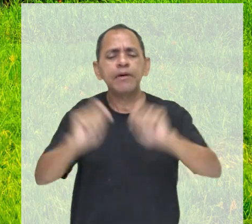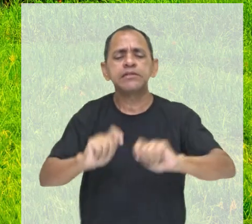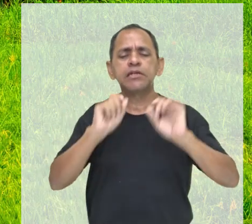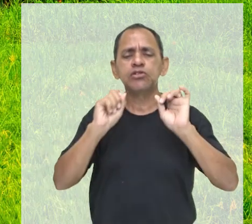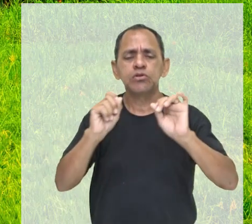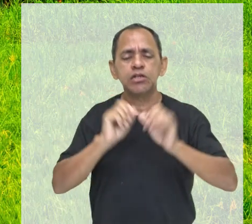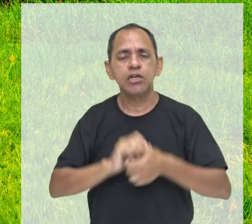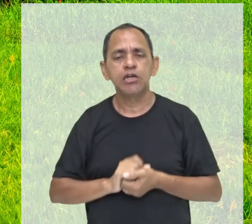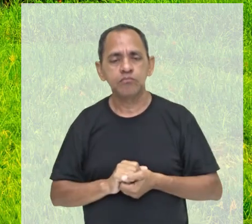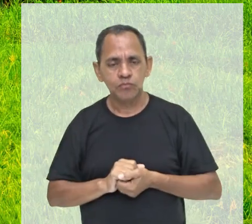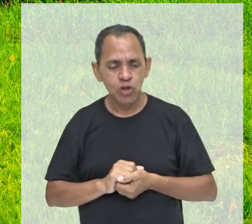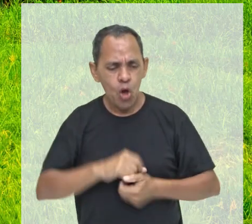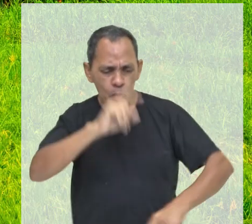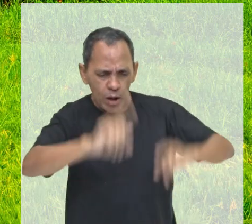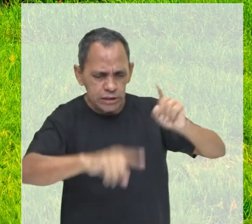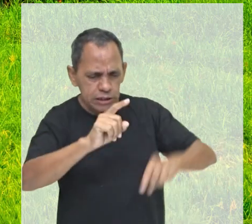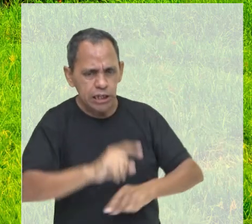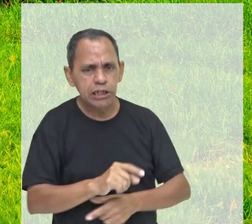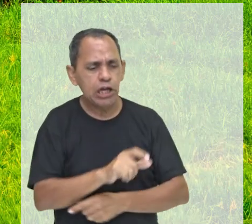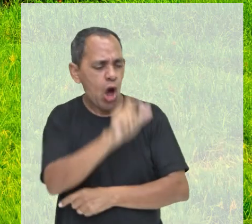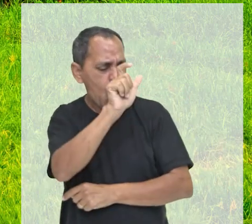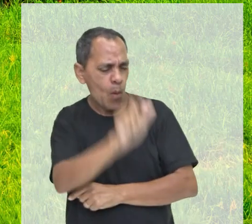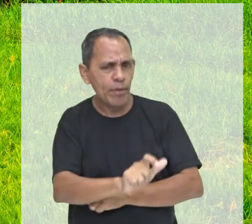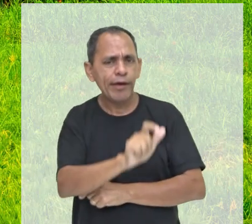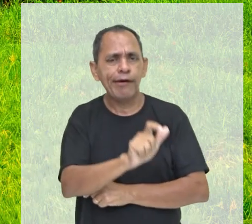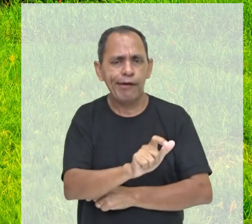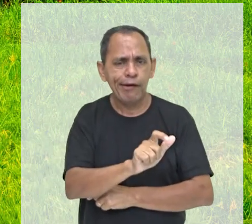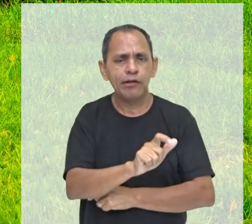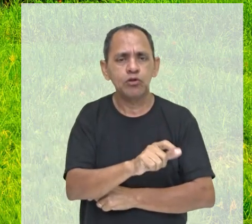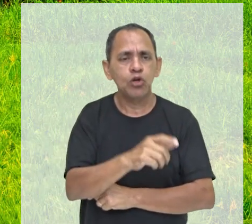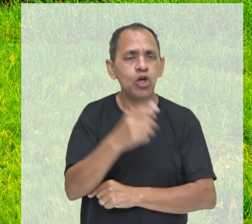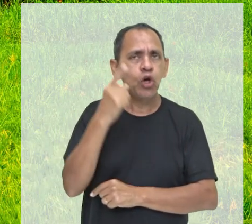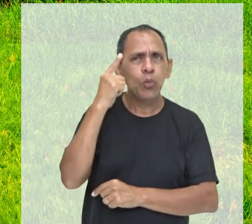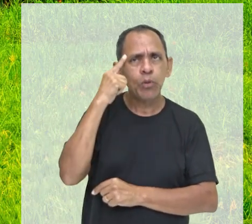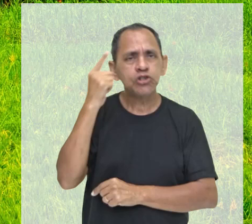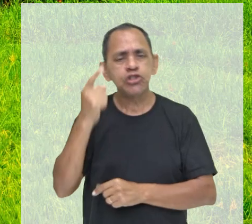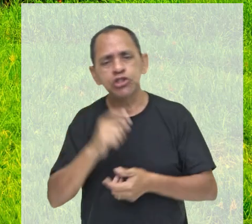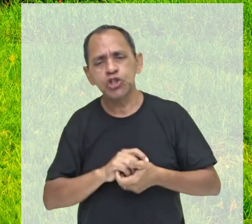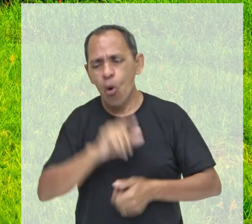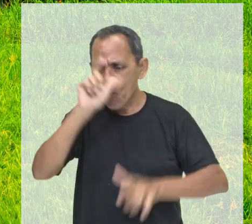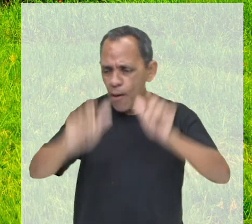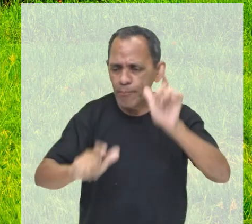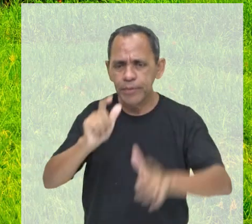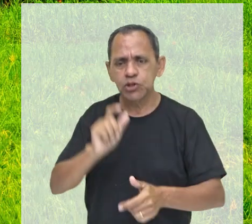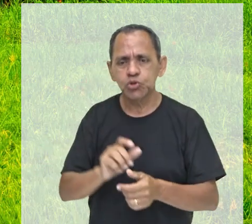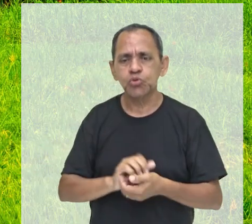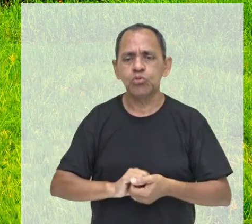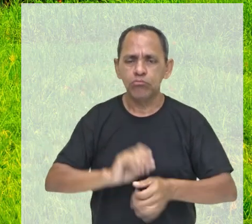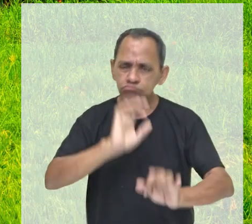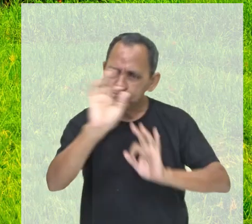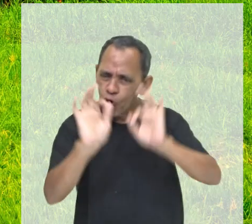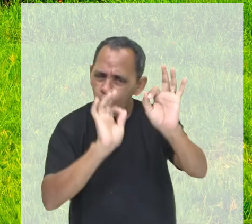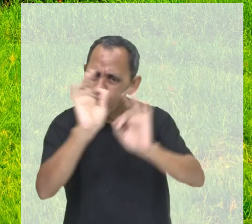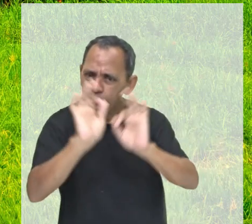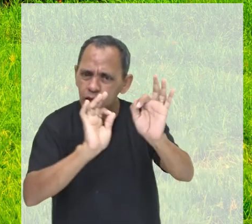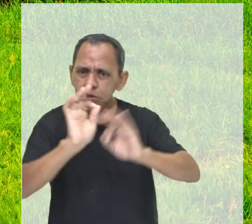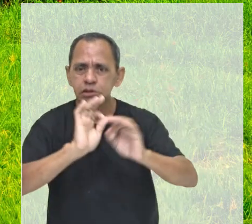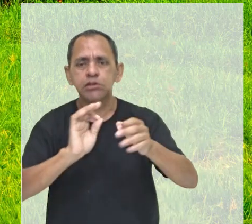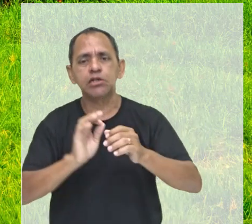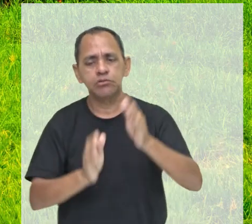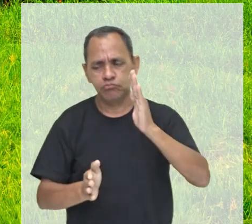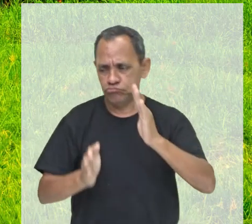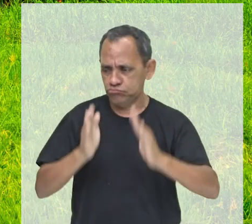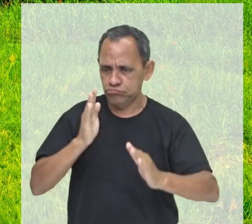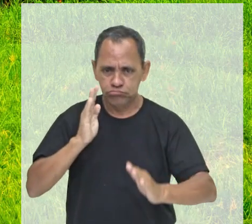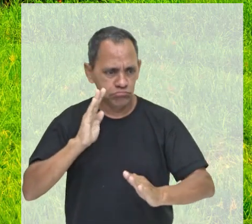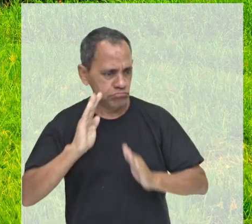imagina ali uma pessoa, né, fazendo aquela parte ali de automatização. A robótica, então, acabou facilitando isso também